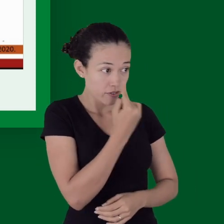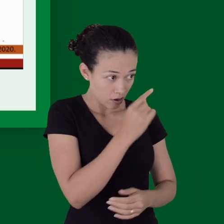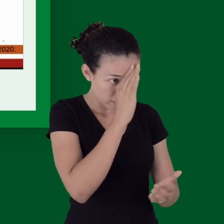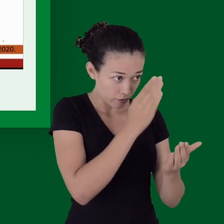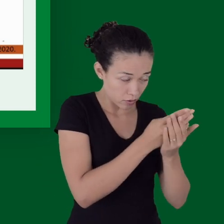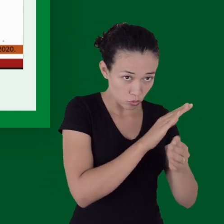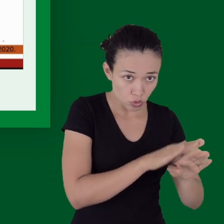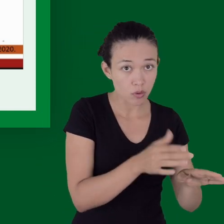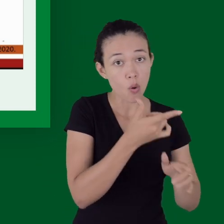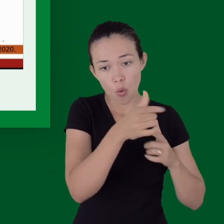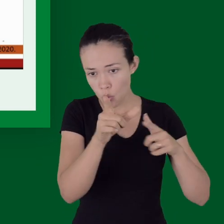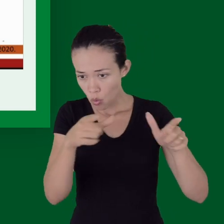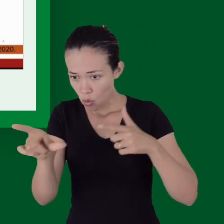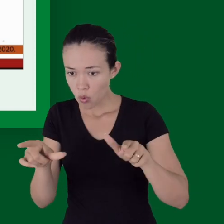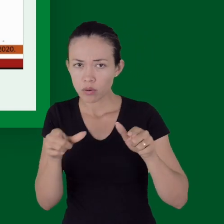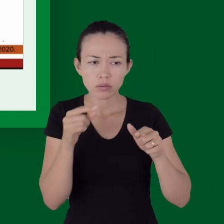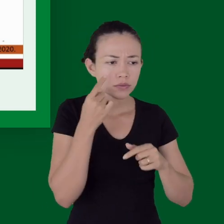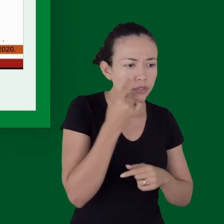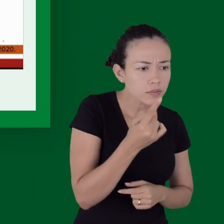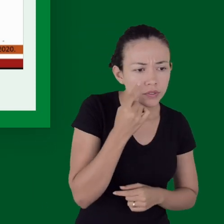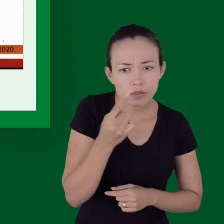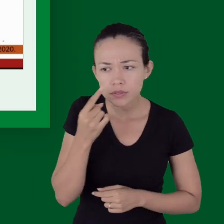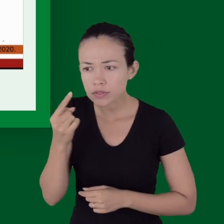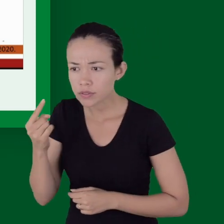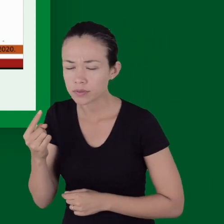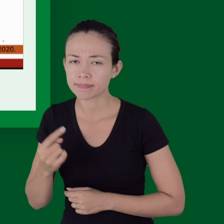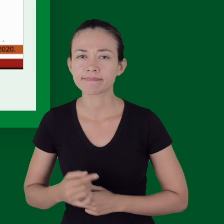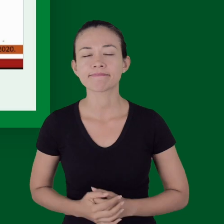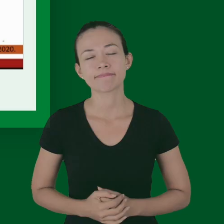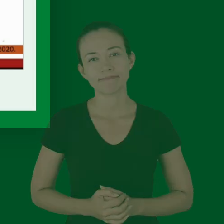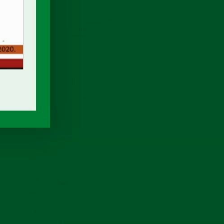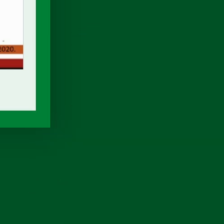analisando todas as variáveis, né? E não apenas a capnografia.